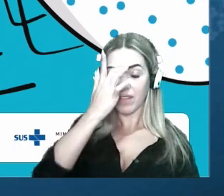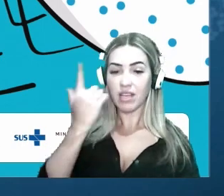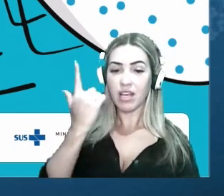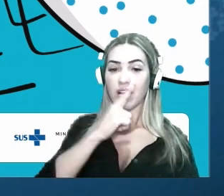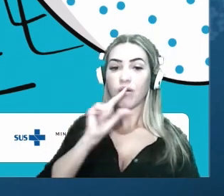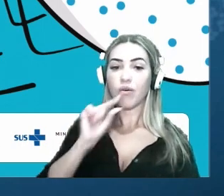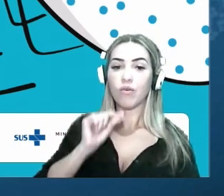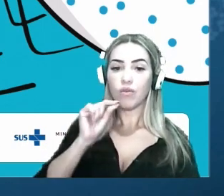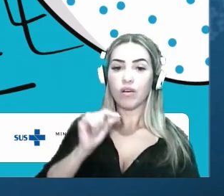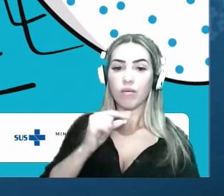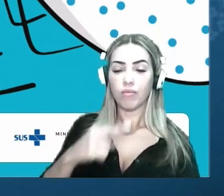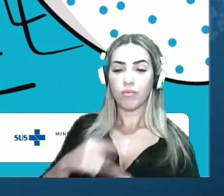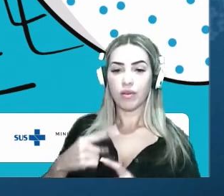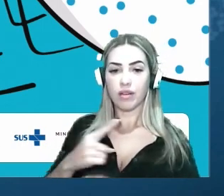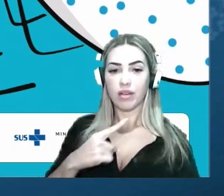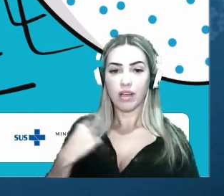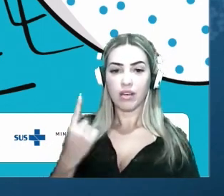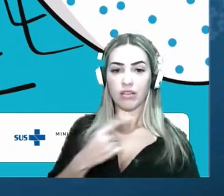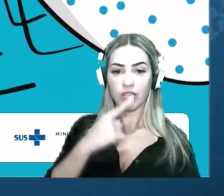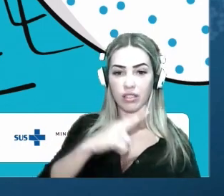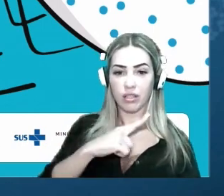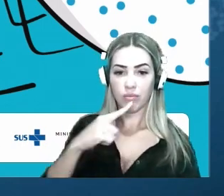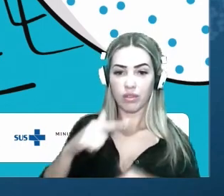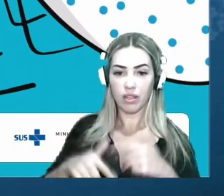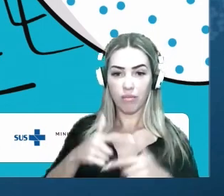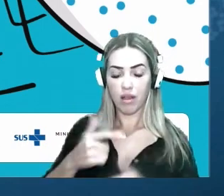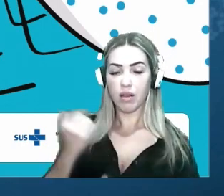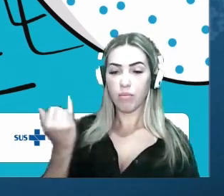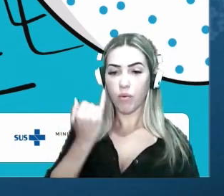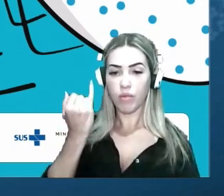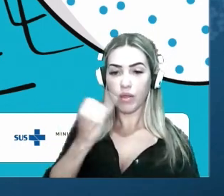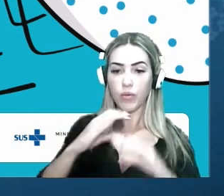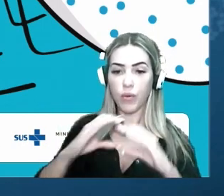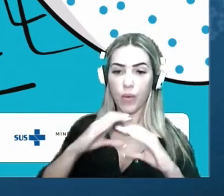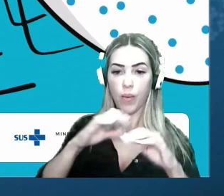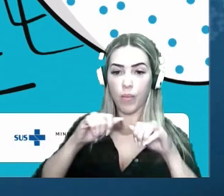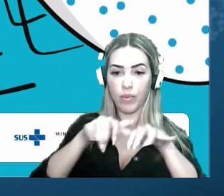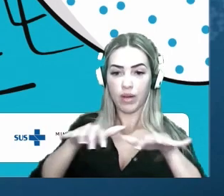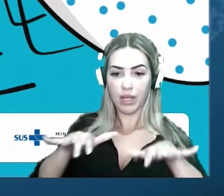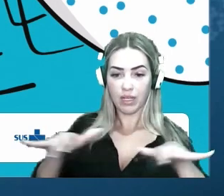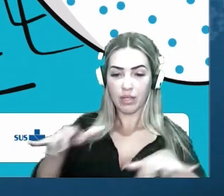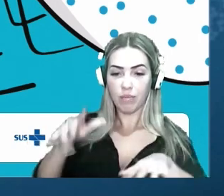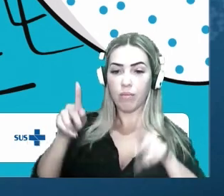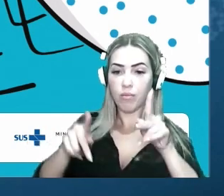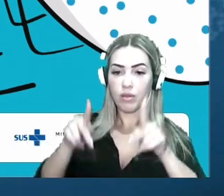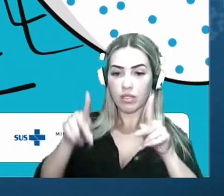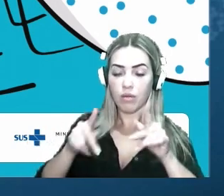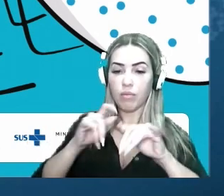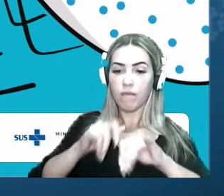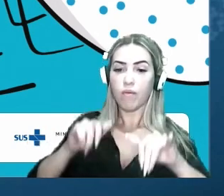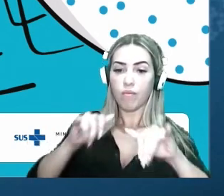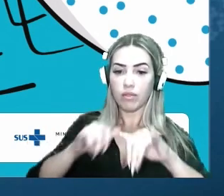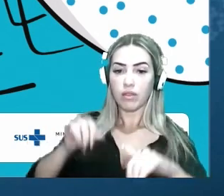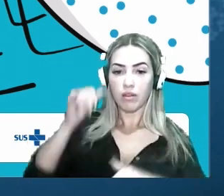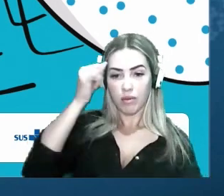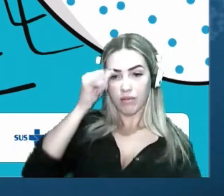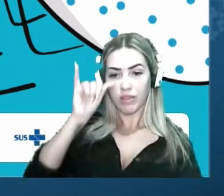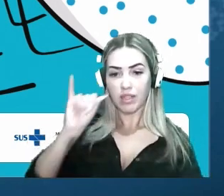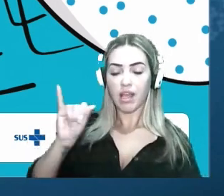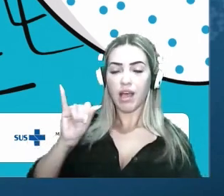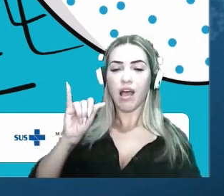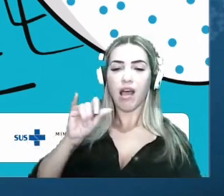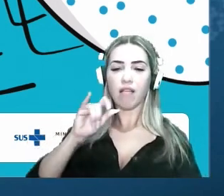nós temos um trabalho importantíssimo de comunicação para a população. Informação justamente para evitar as fake news